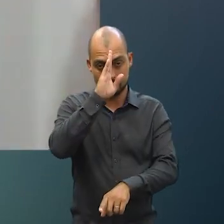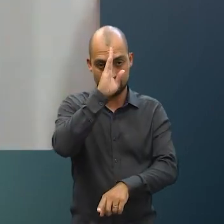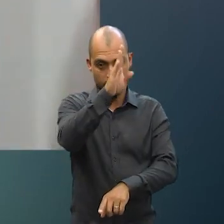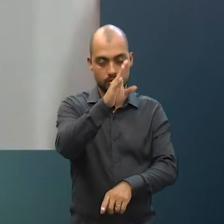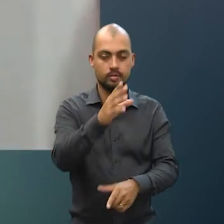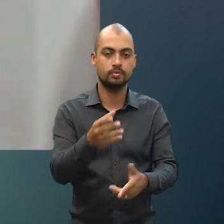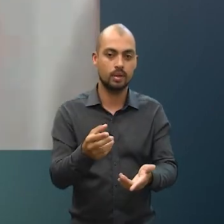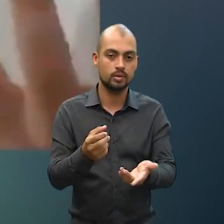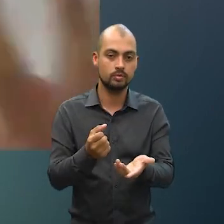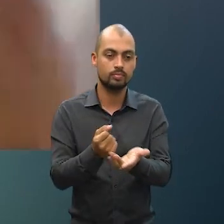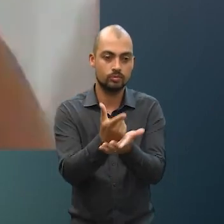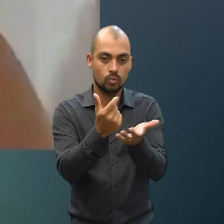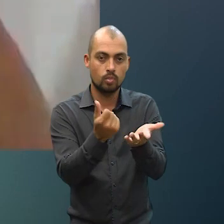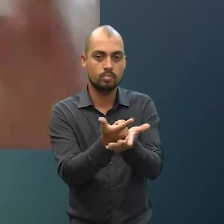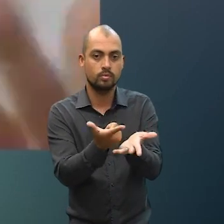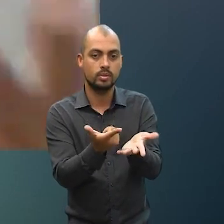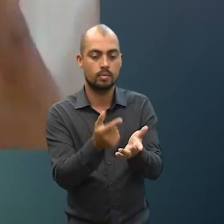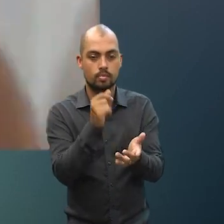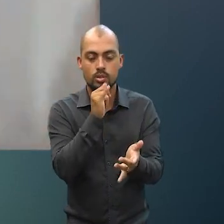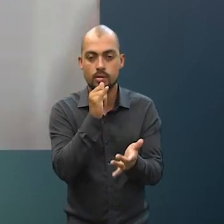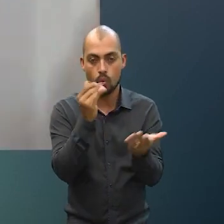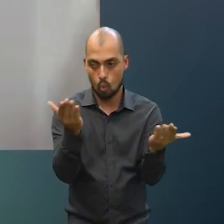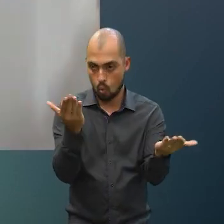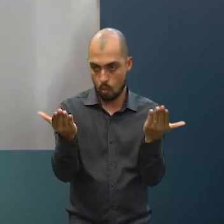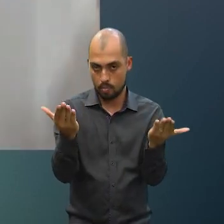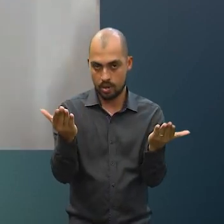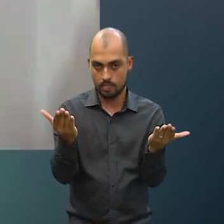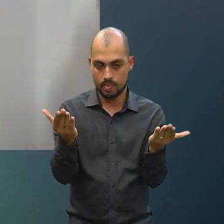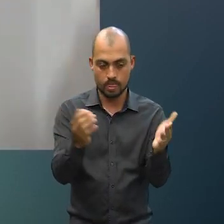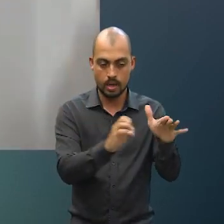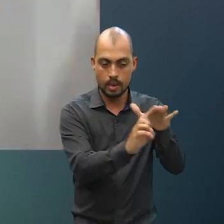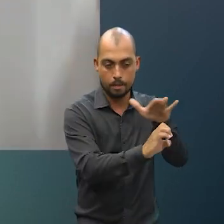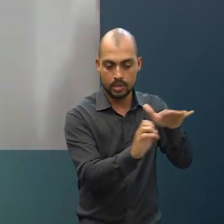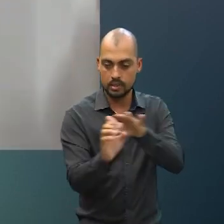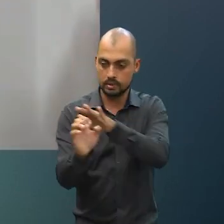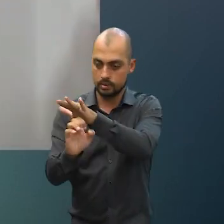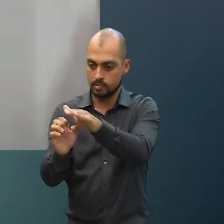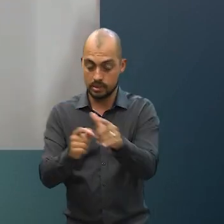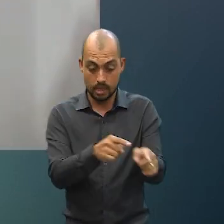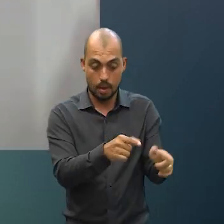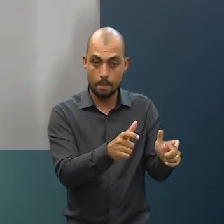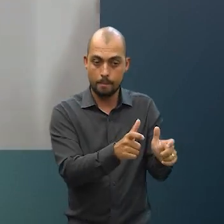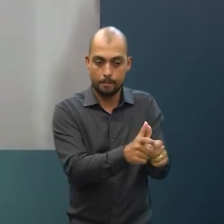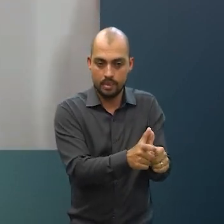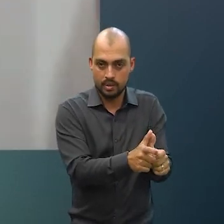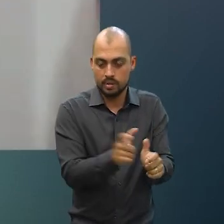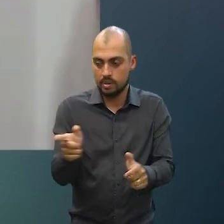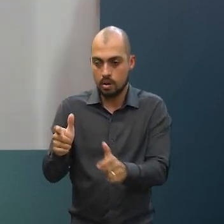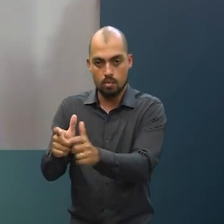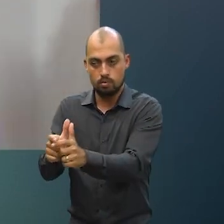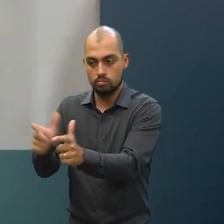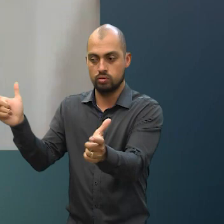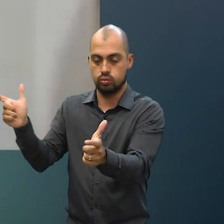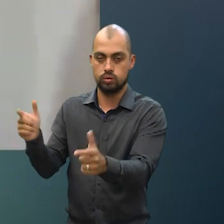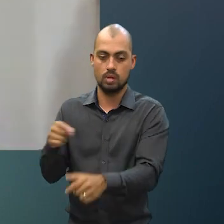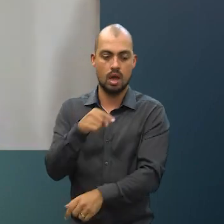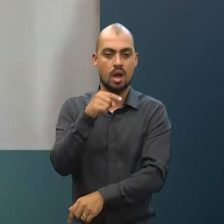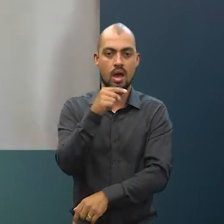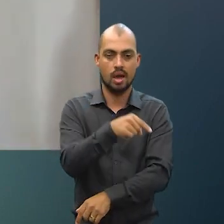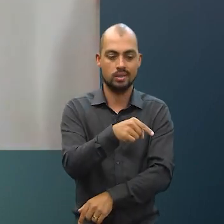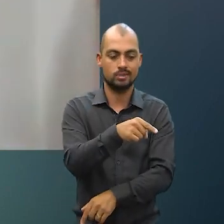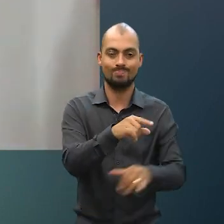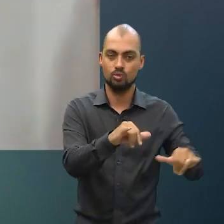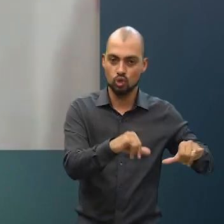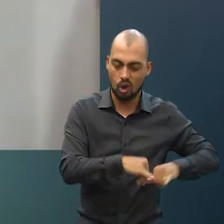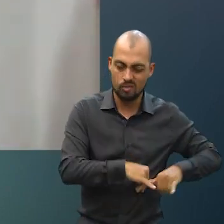Porque quando você compara uma pequena empresa por uma grande empresa, a pequena empresa, ela infelizmente ela foi mais